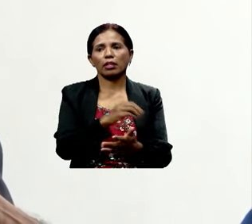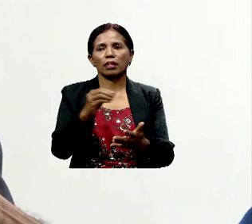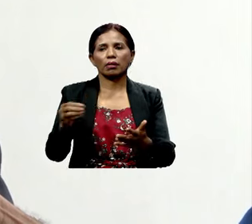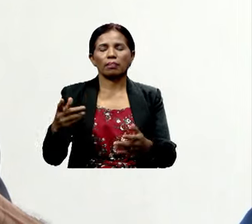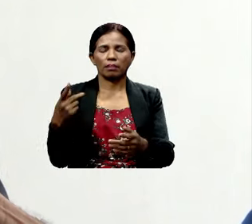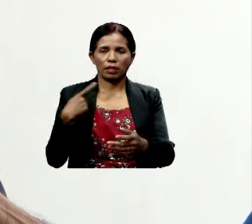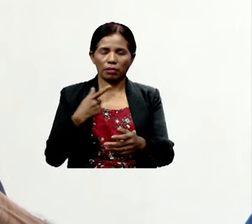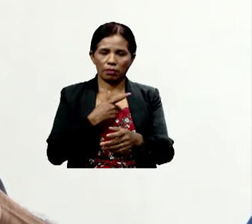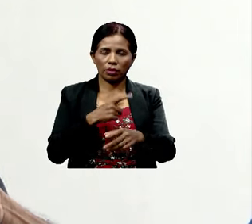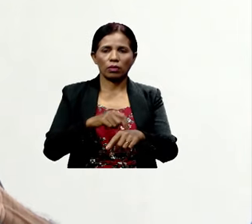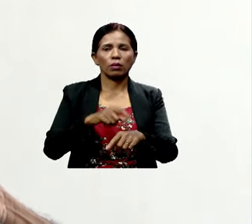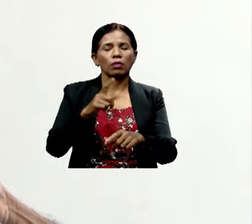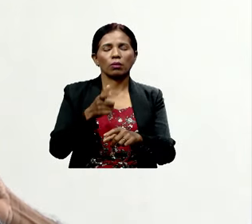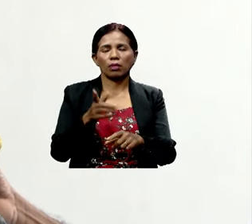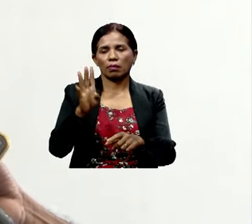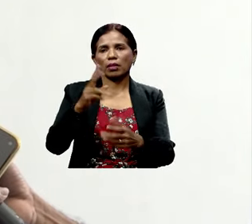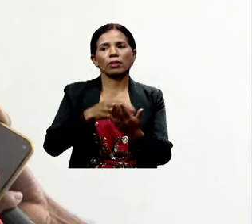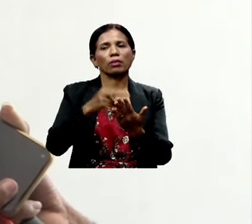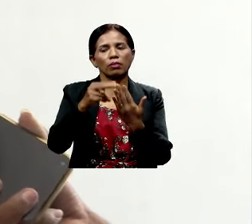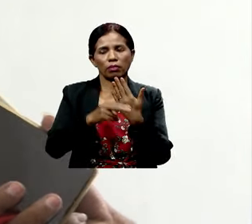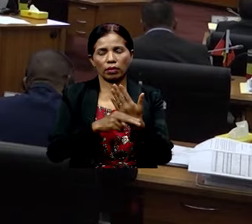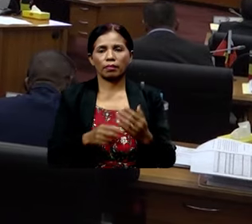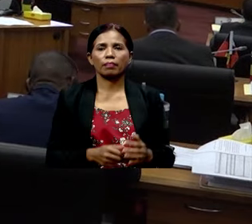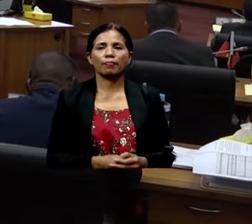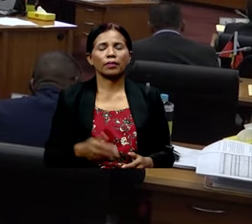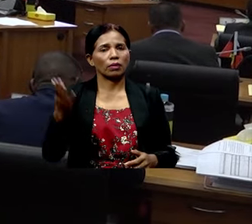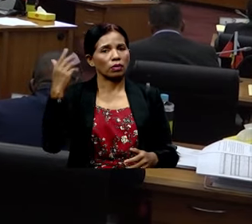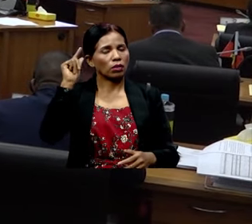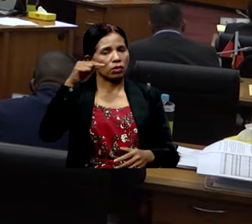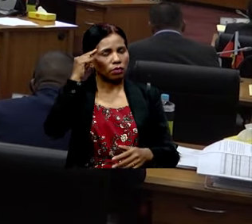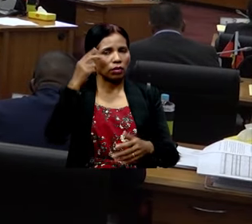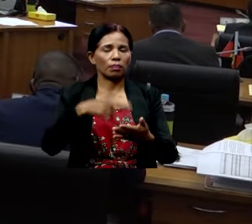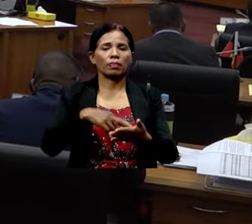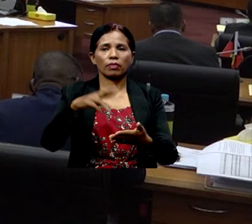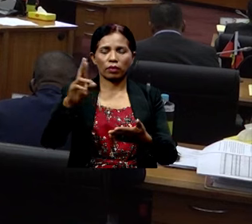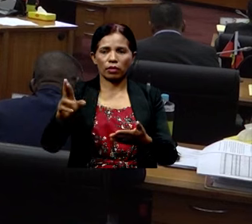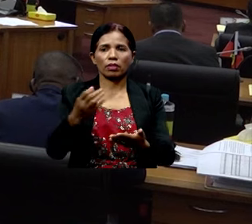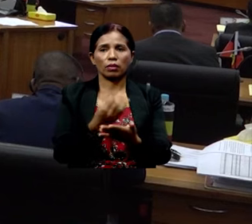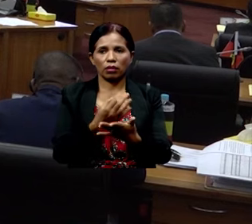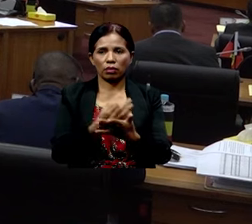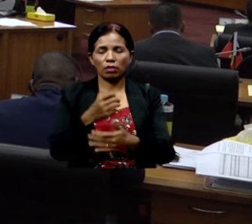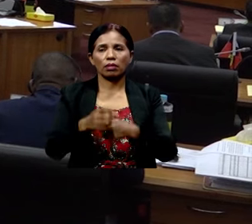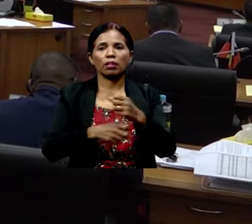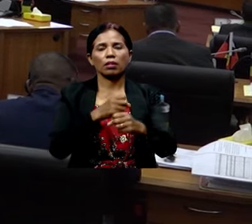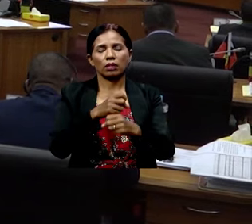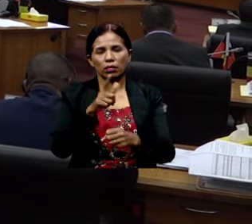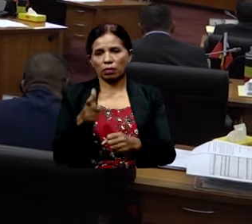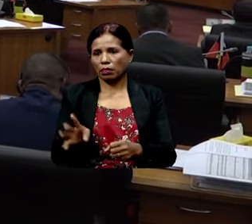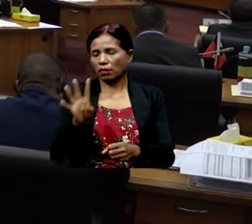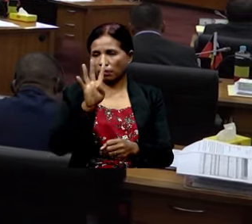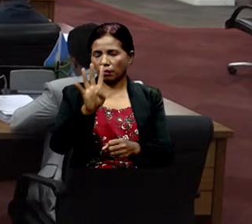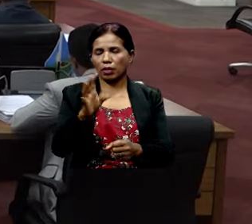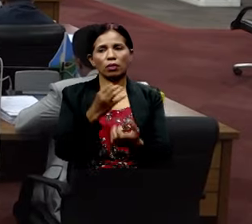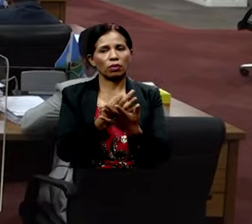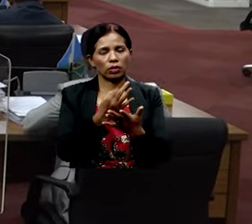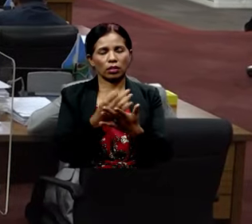dia 24 de novembro na Bahia Sul na Rio. Antes né, governo aprova o teto orçamento batina rihu rua relacionado o